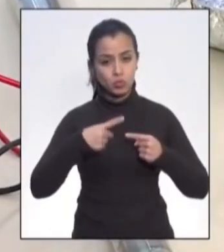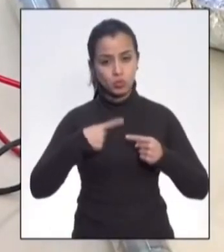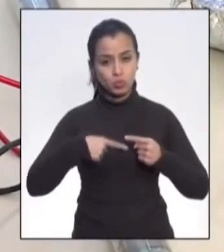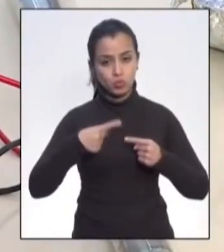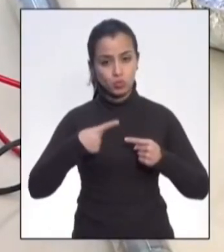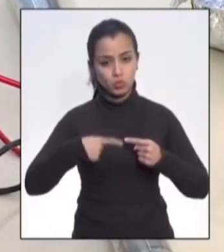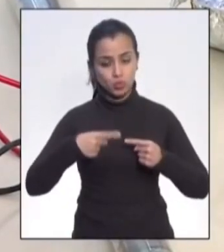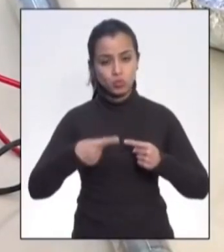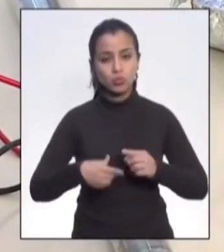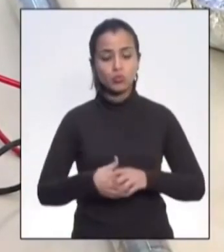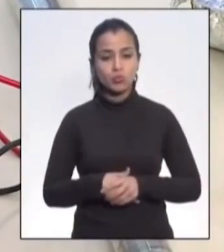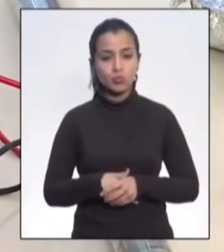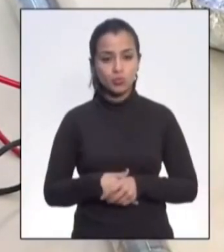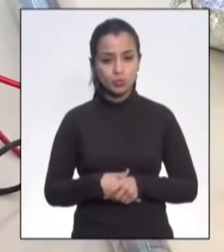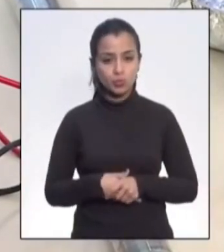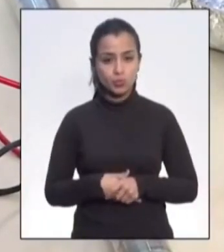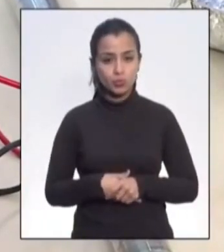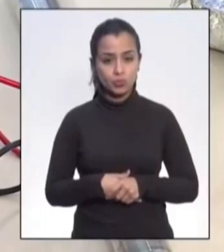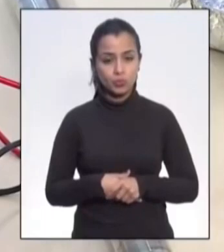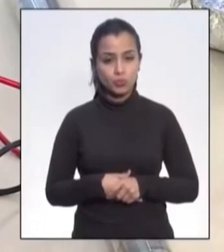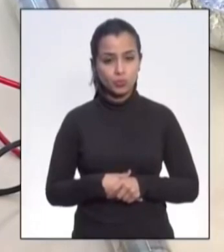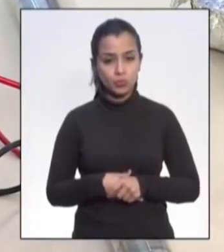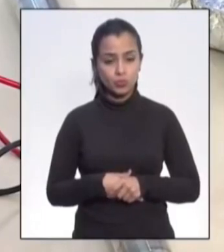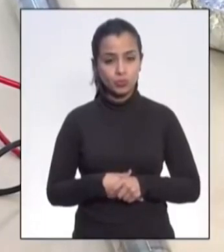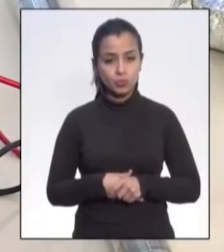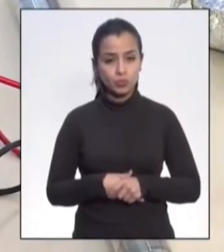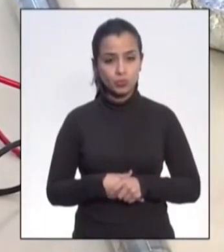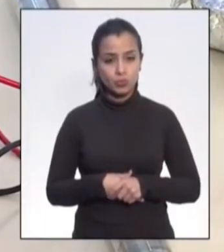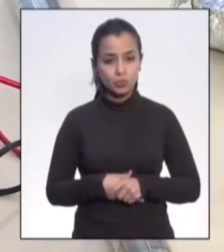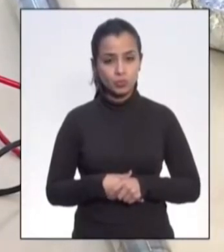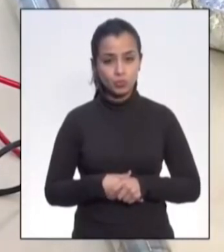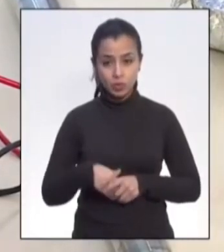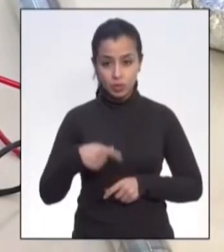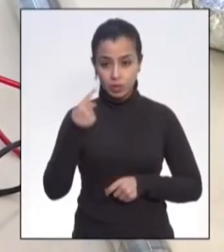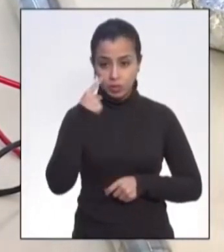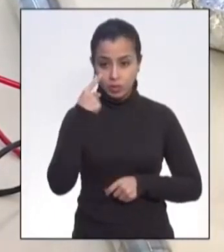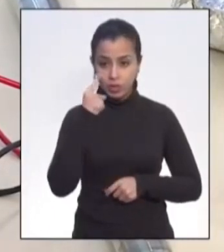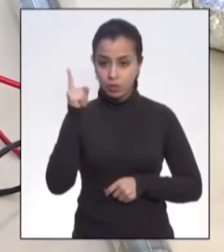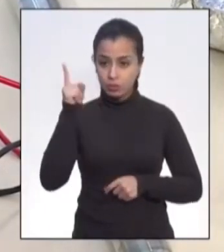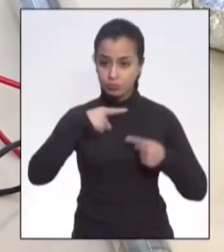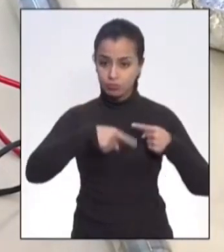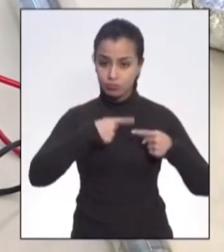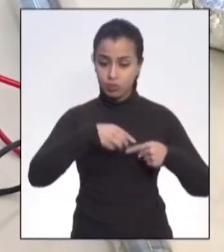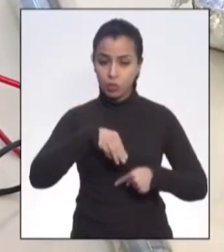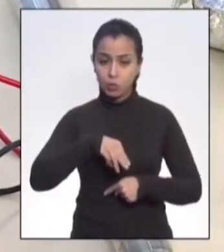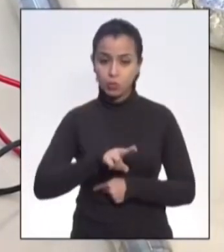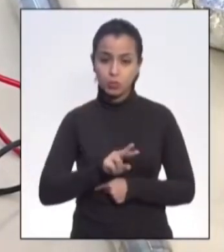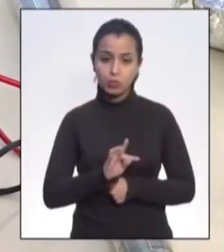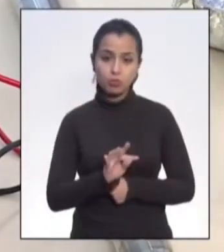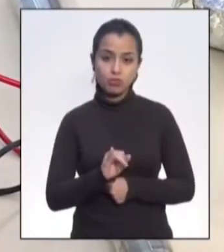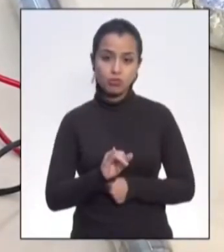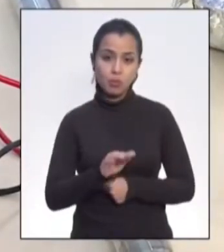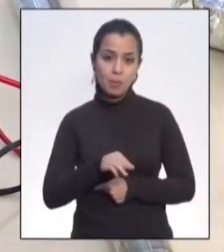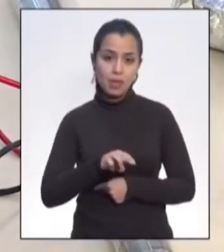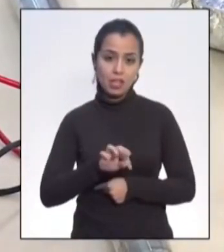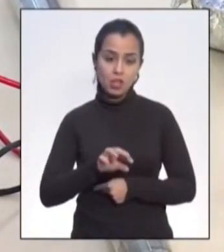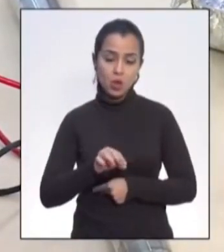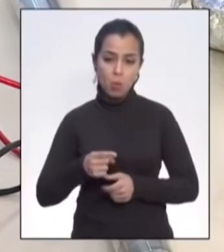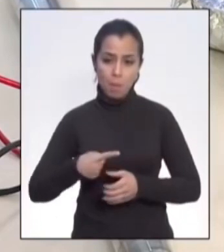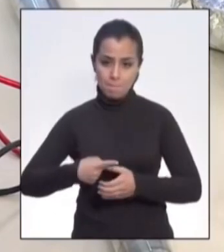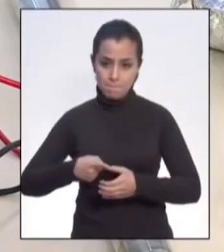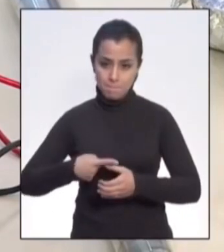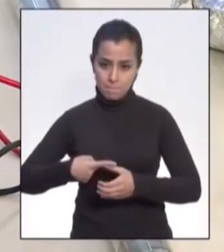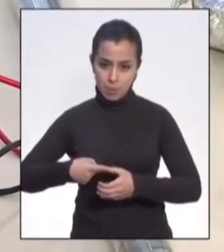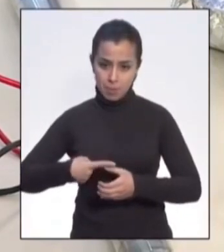Bom, observe que o multímetro agora ele sinaliza ali, né, que tem